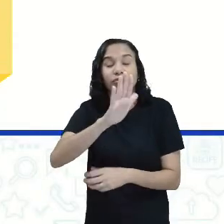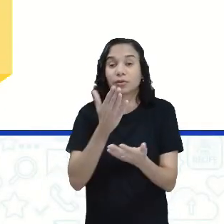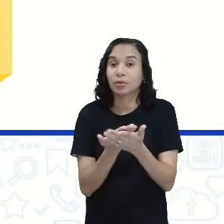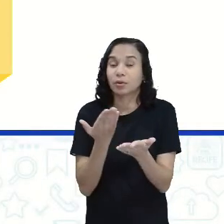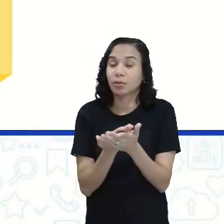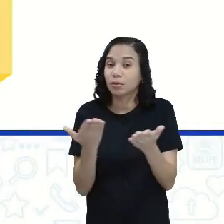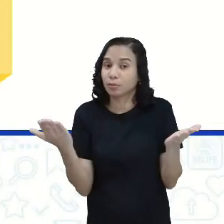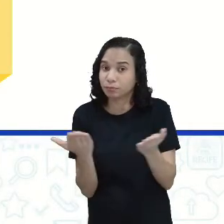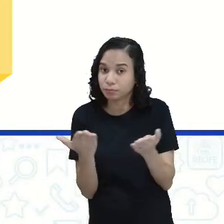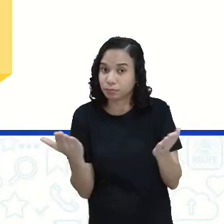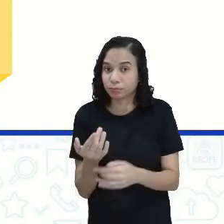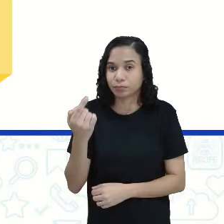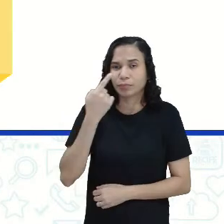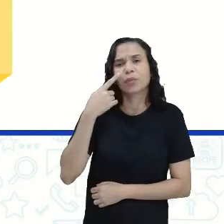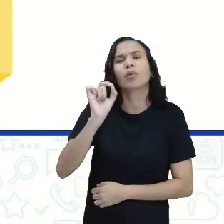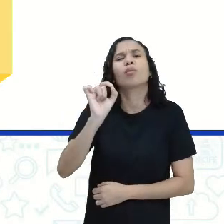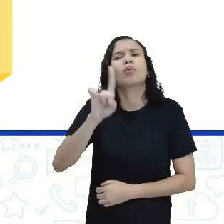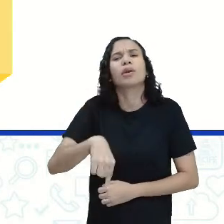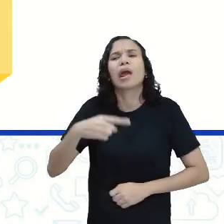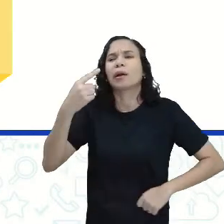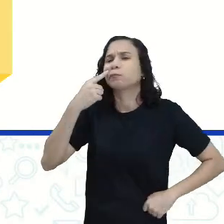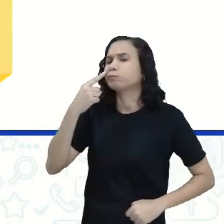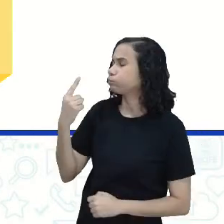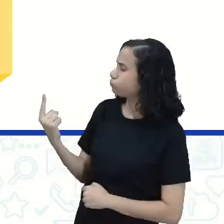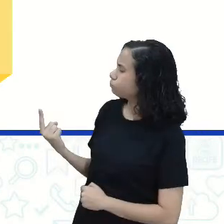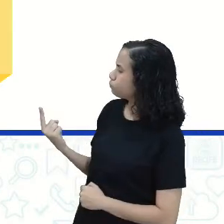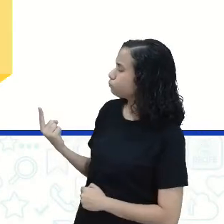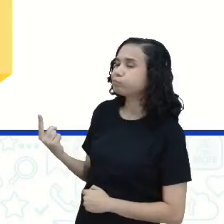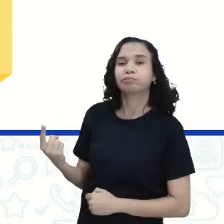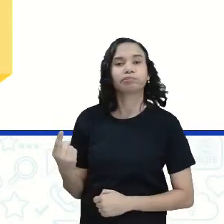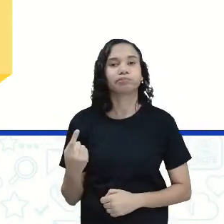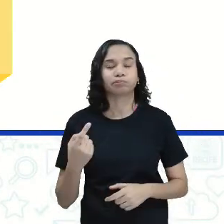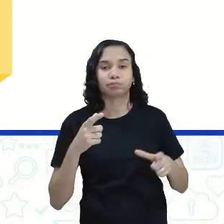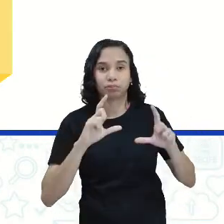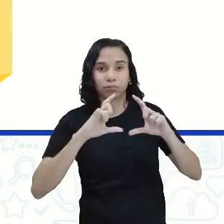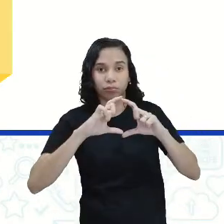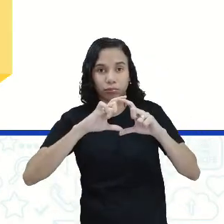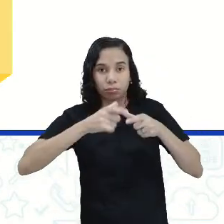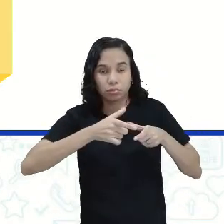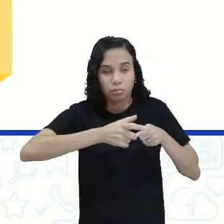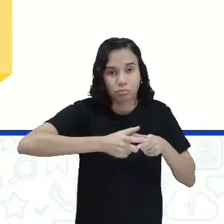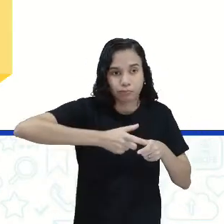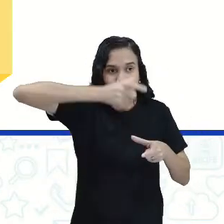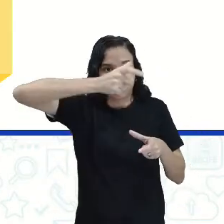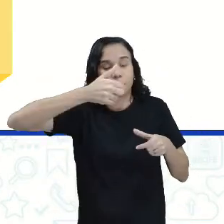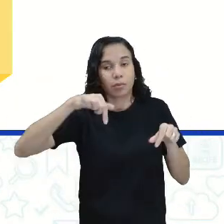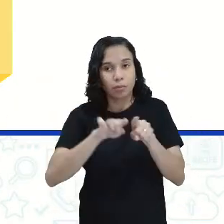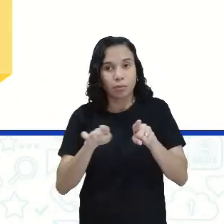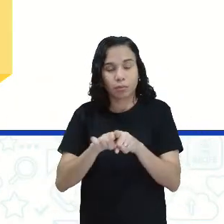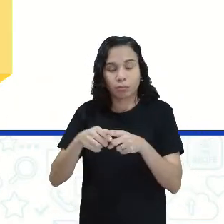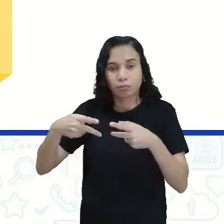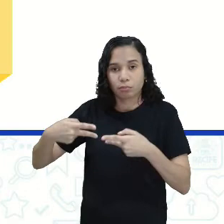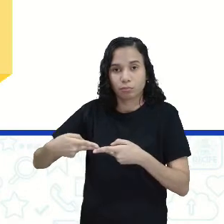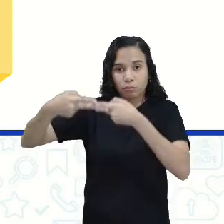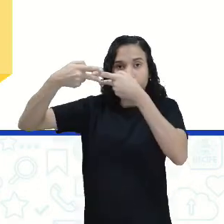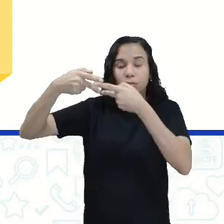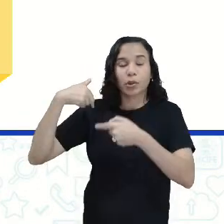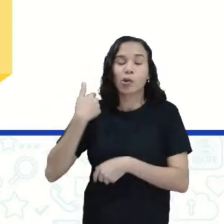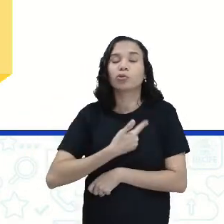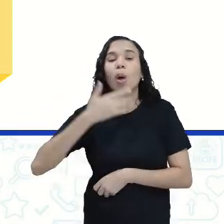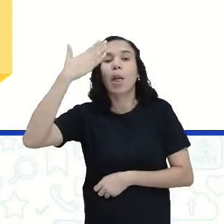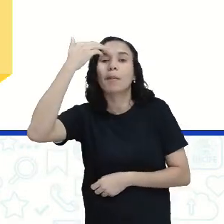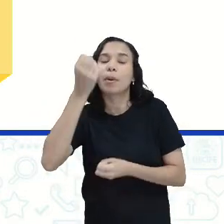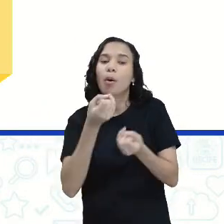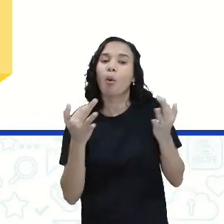a aula de hoje fala de quem são essas figuras, cilindros e prismas. Lembra que a gente vai ter algumas aulas específicas para calcular o